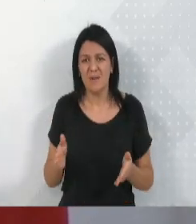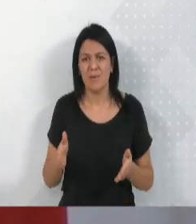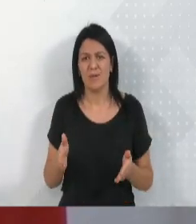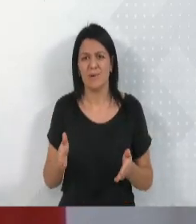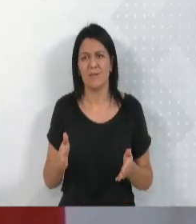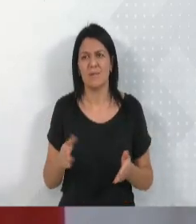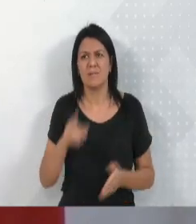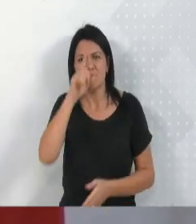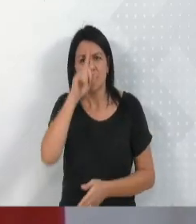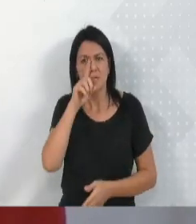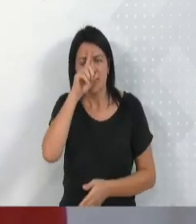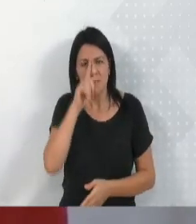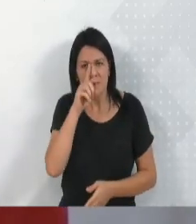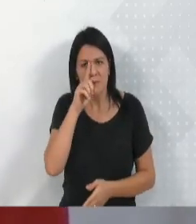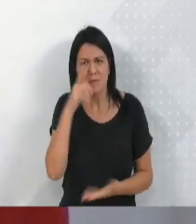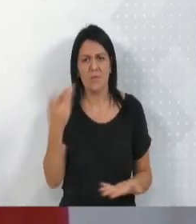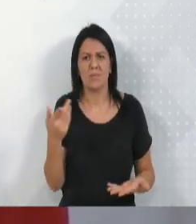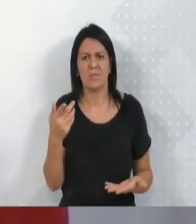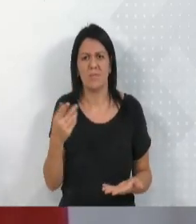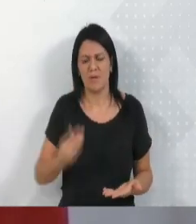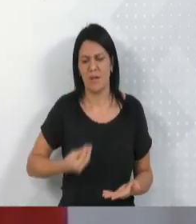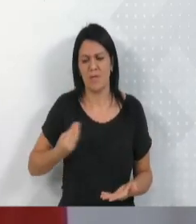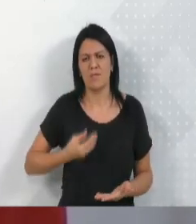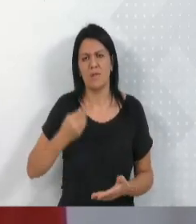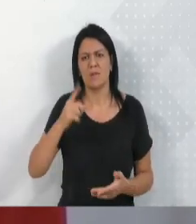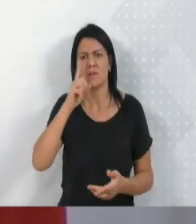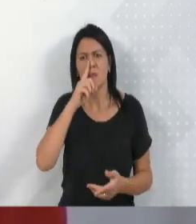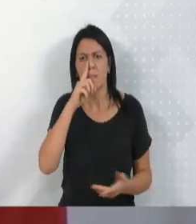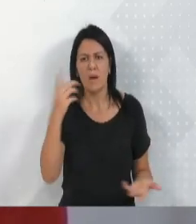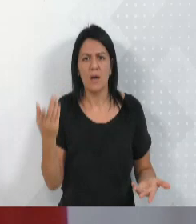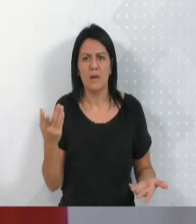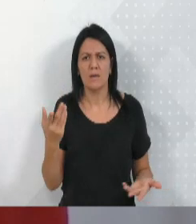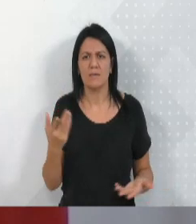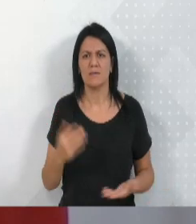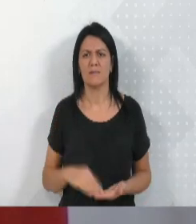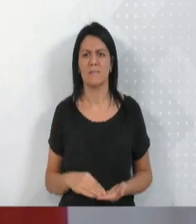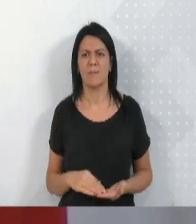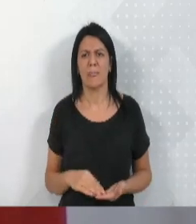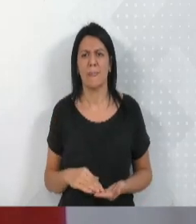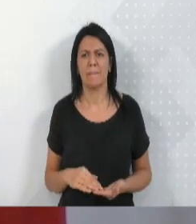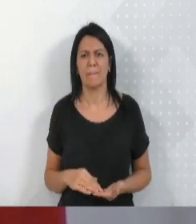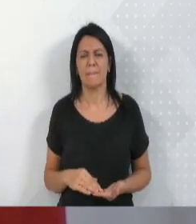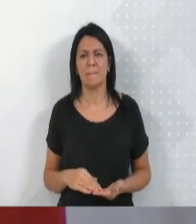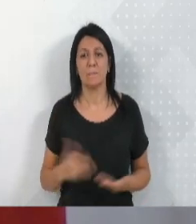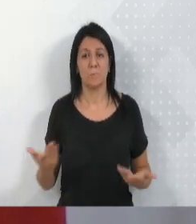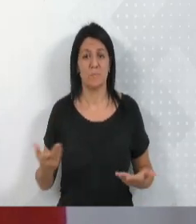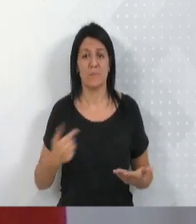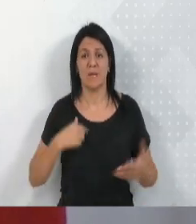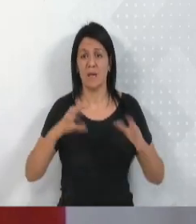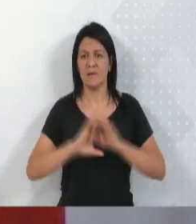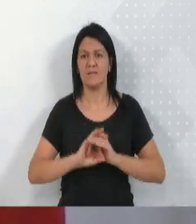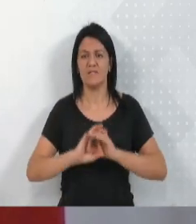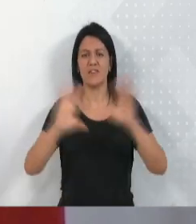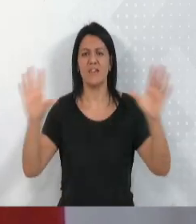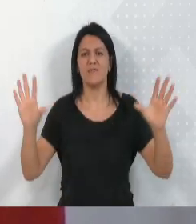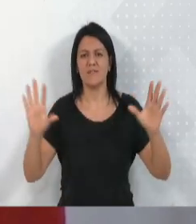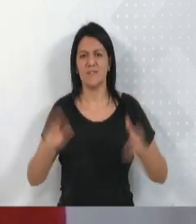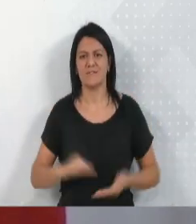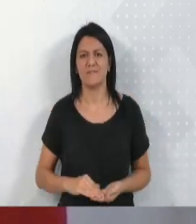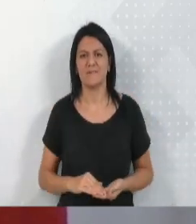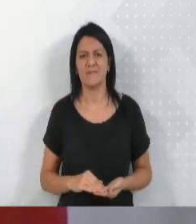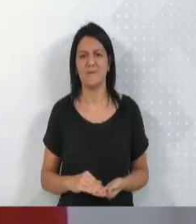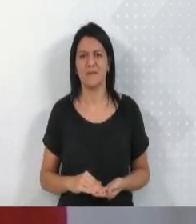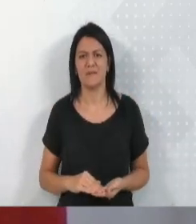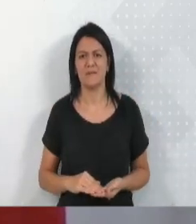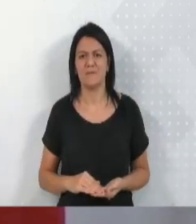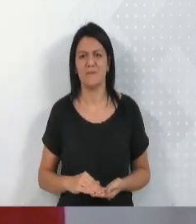mãe. E eu vou além. Eu sou um pleno defensor da liberdade. Liberdade com responsabilidade. A pessoa